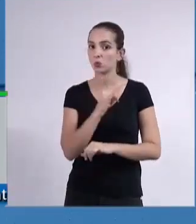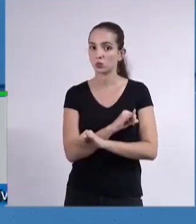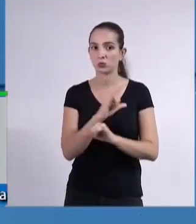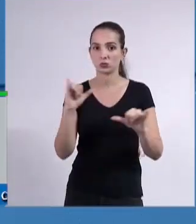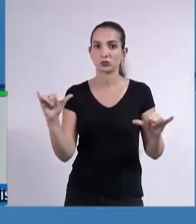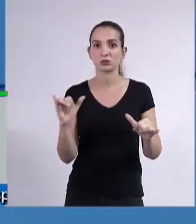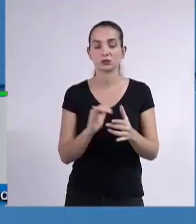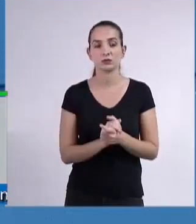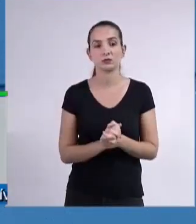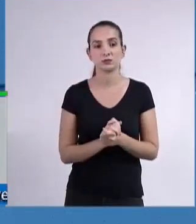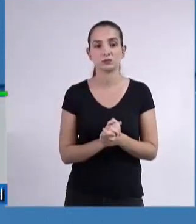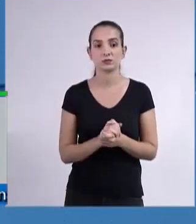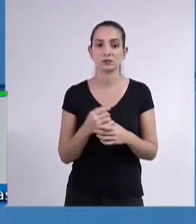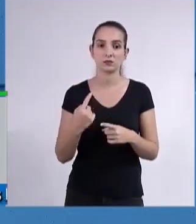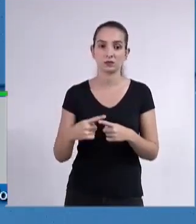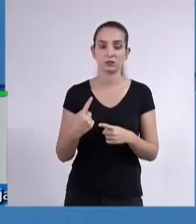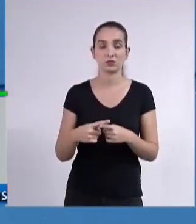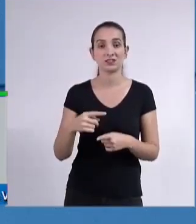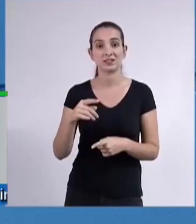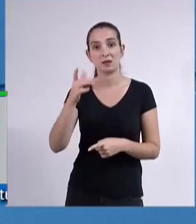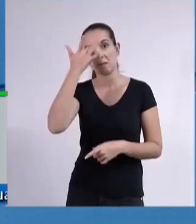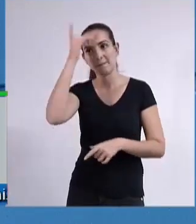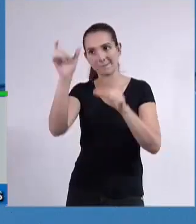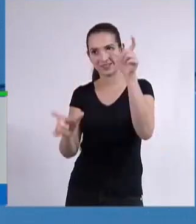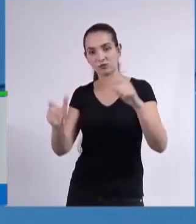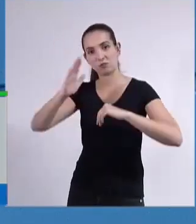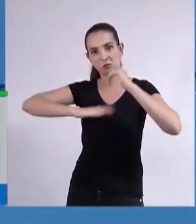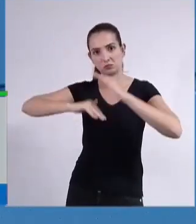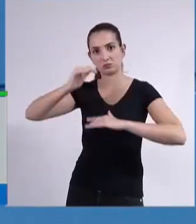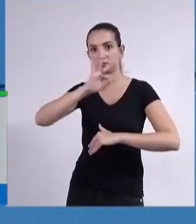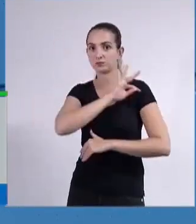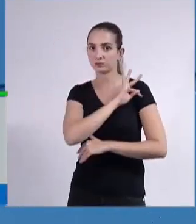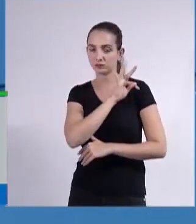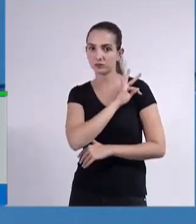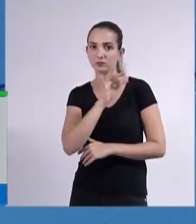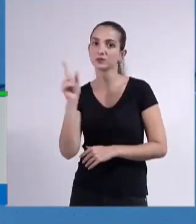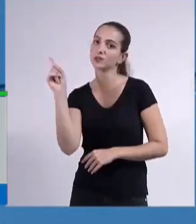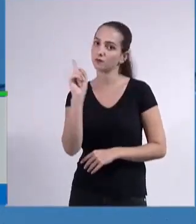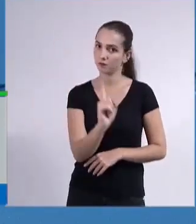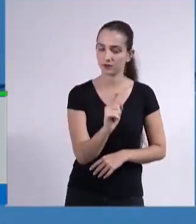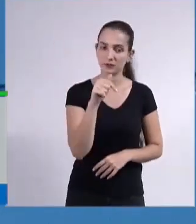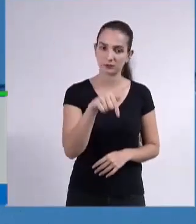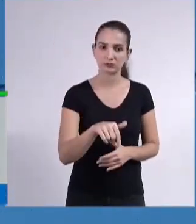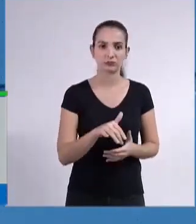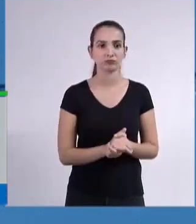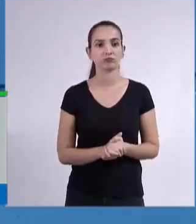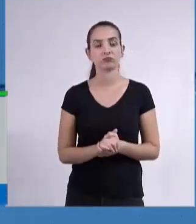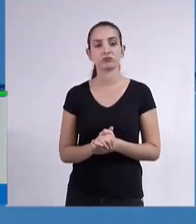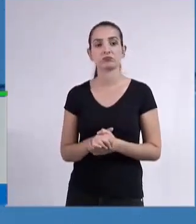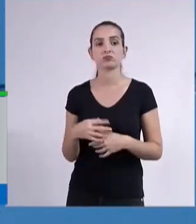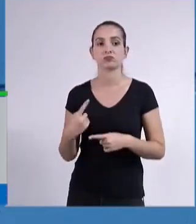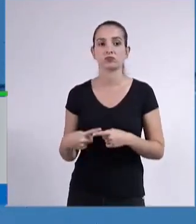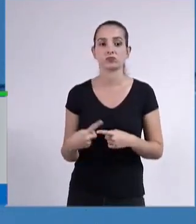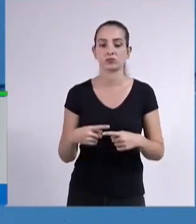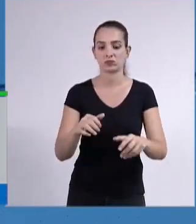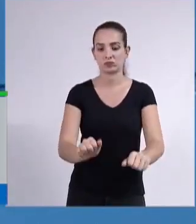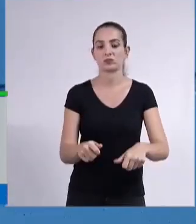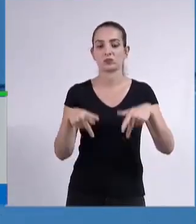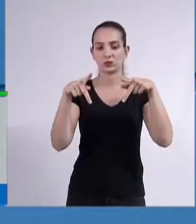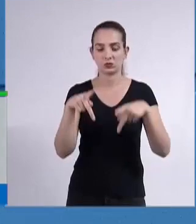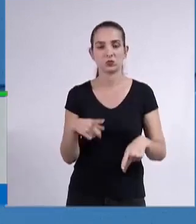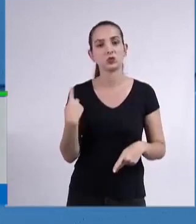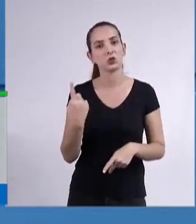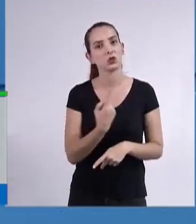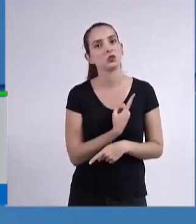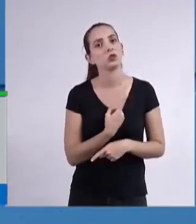em relação à vinda de técnicos para cá, porque nós, na audiência pública, nos ressentimos da não presença da ANEEL